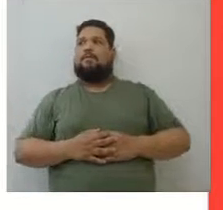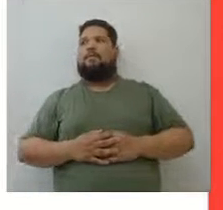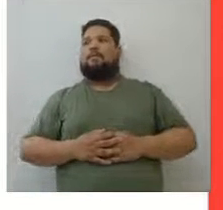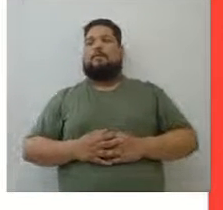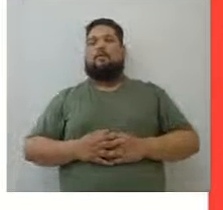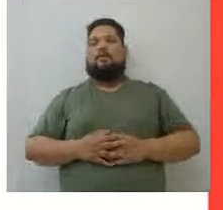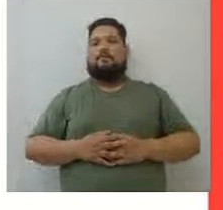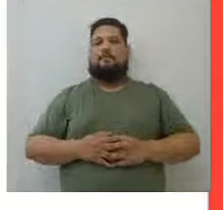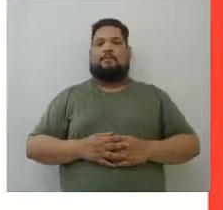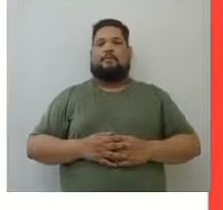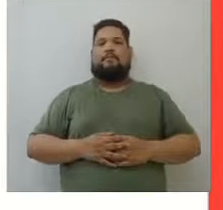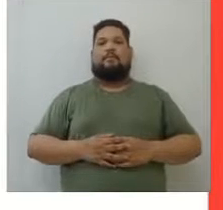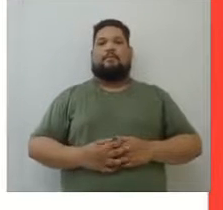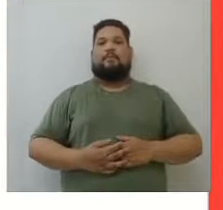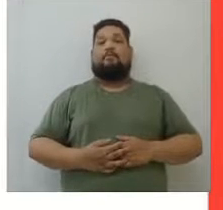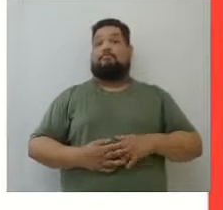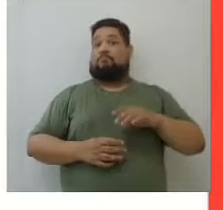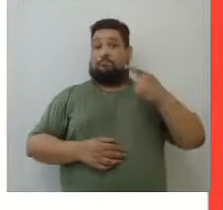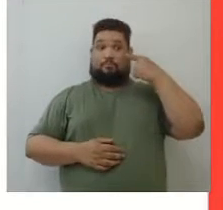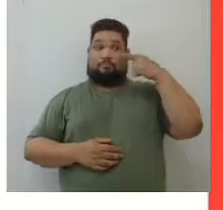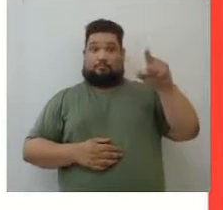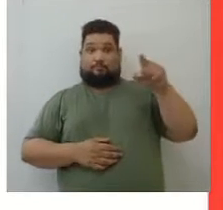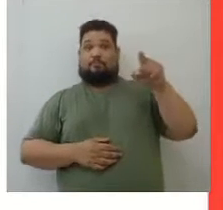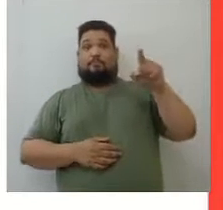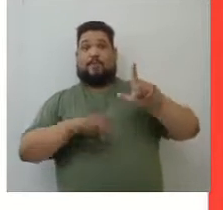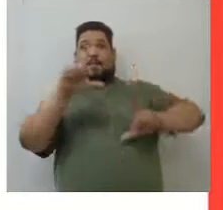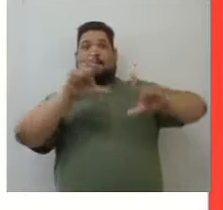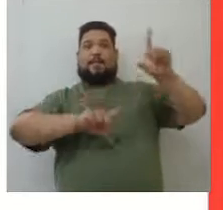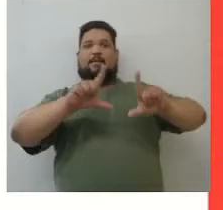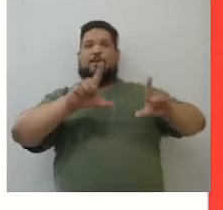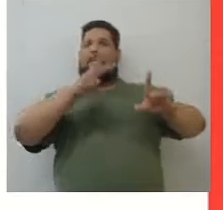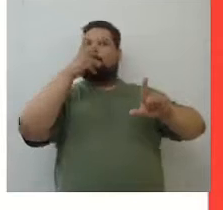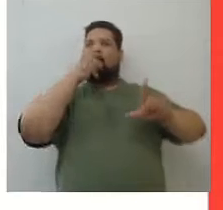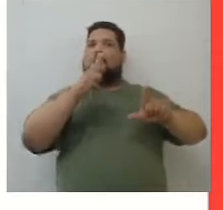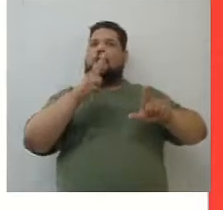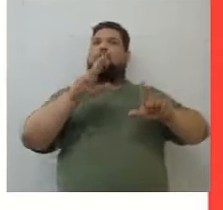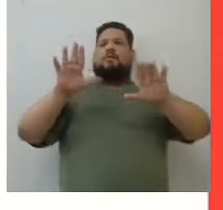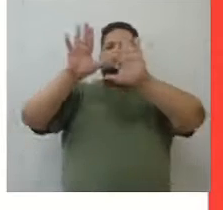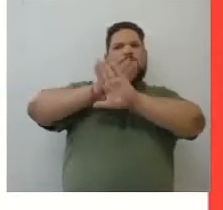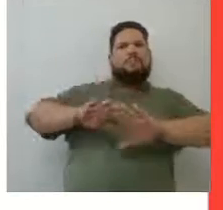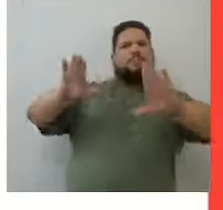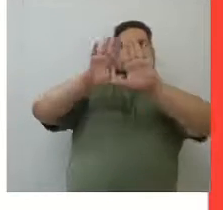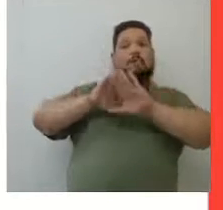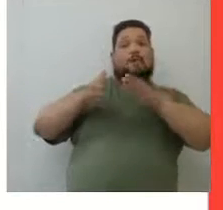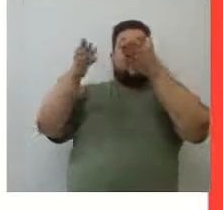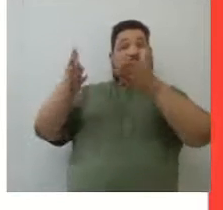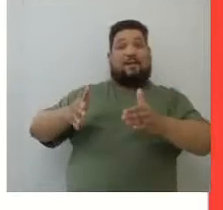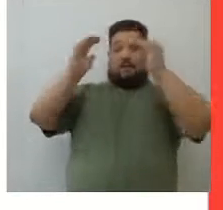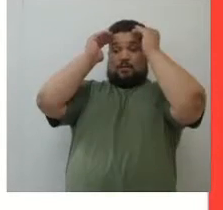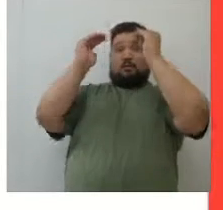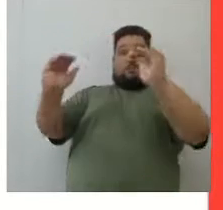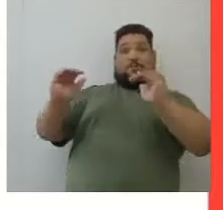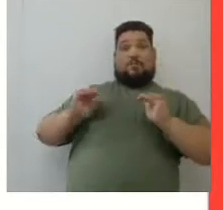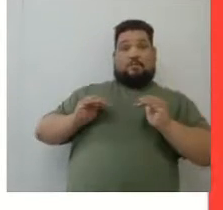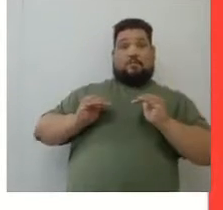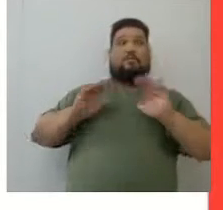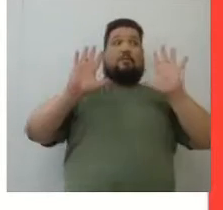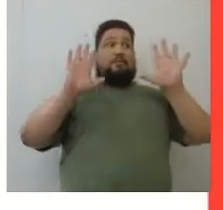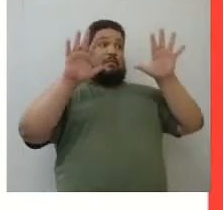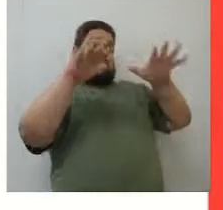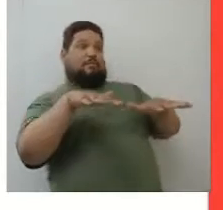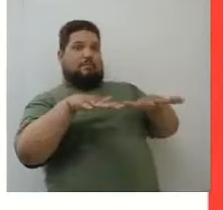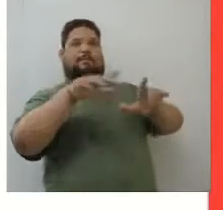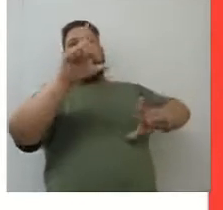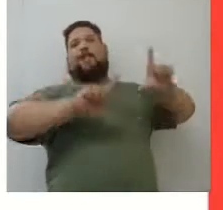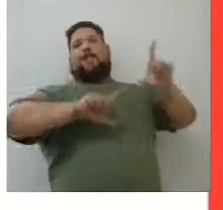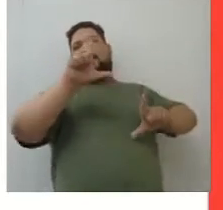E aí você tá vendo que a televisão ela tá colocando aquela pessoa ali numa situação de submissão, né? Então as pessoas estão mais submissas